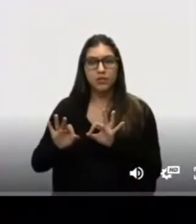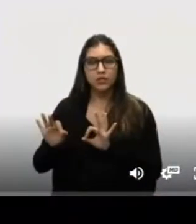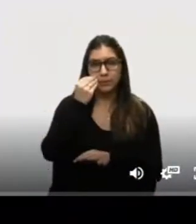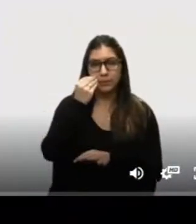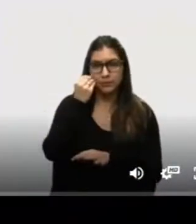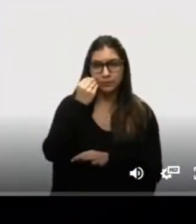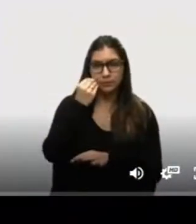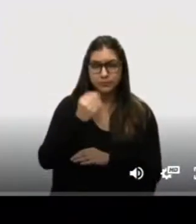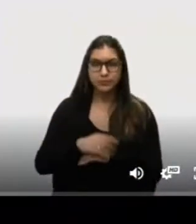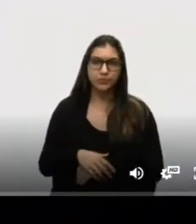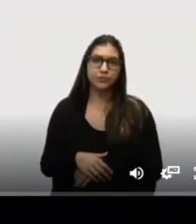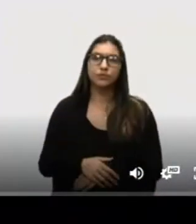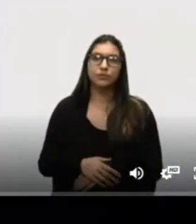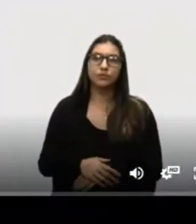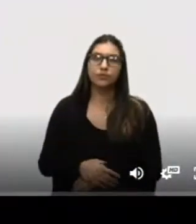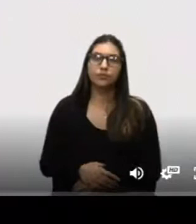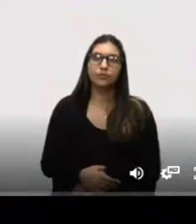experimentais.